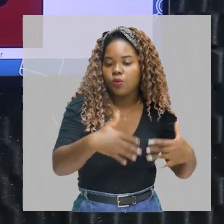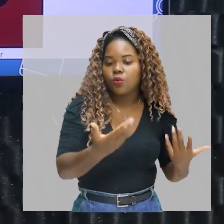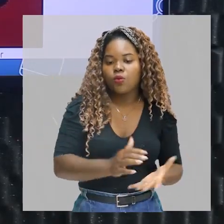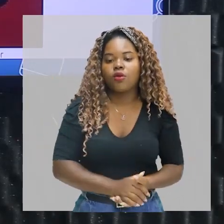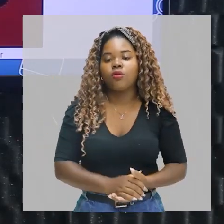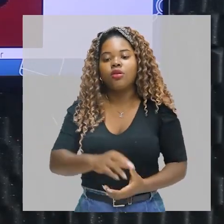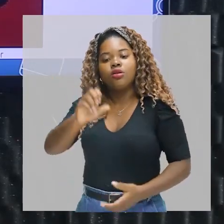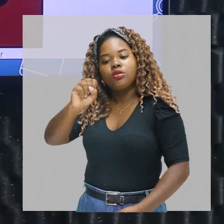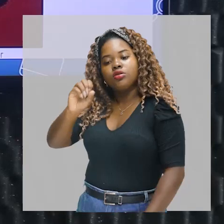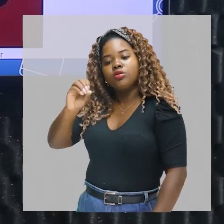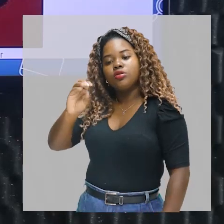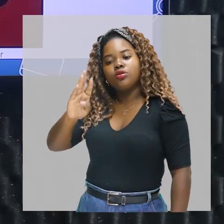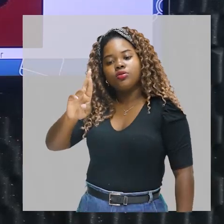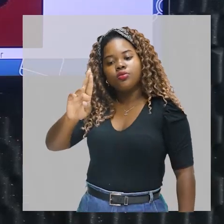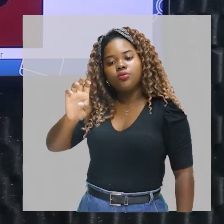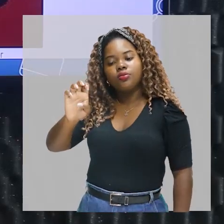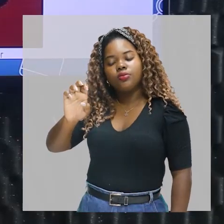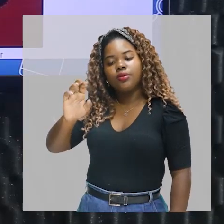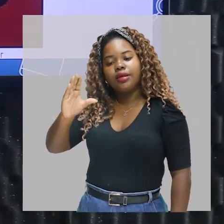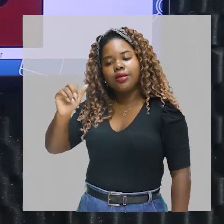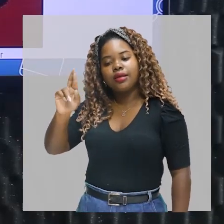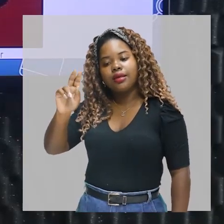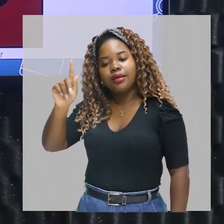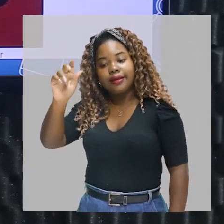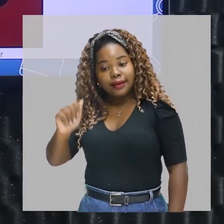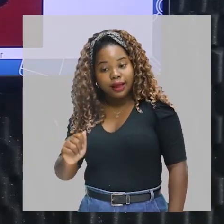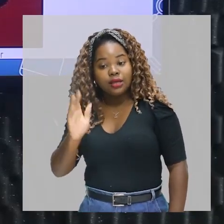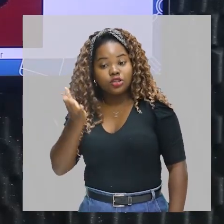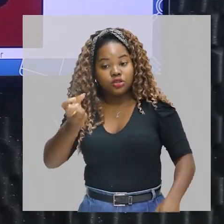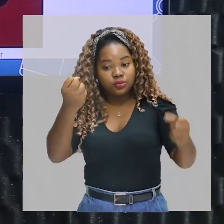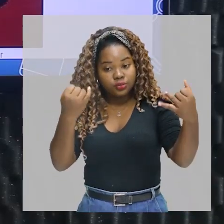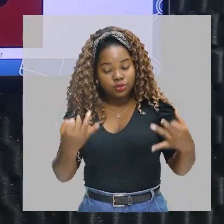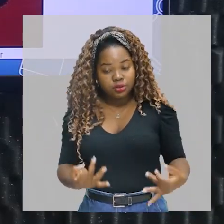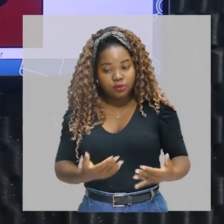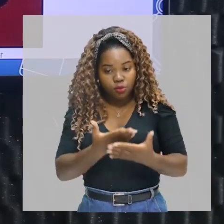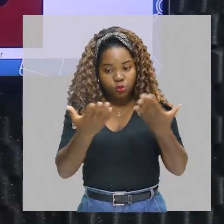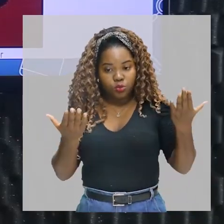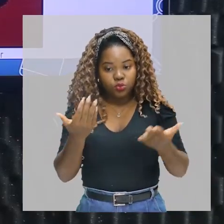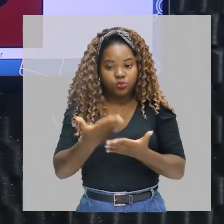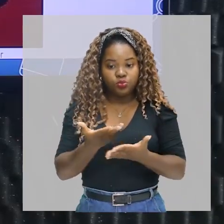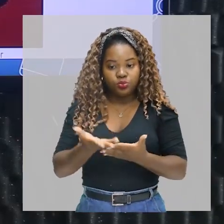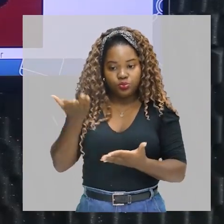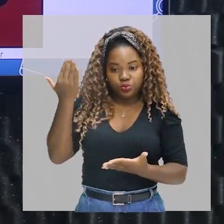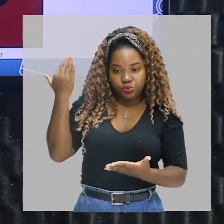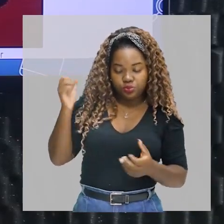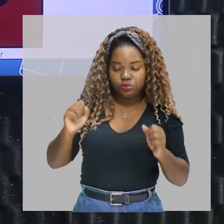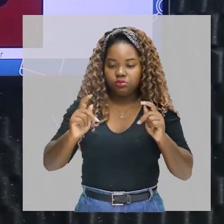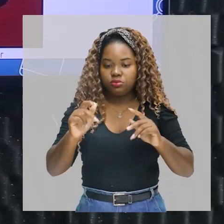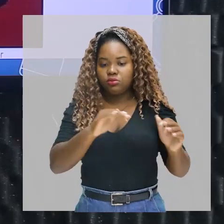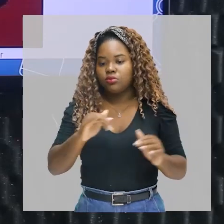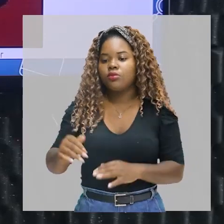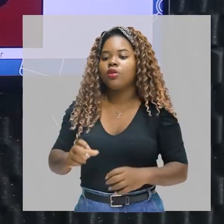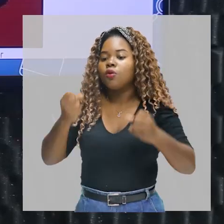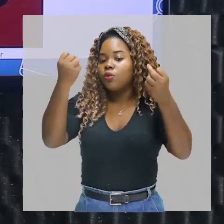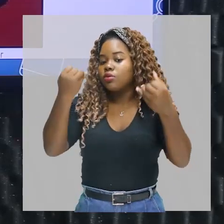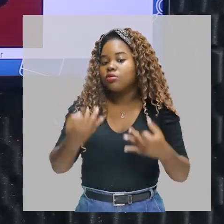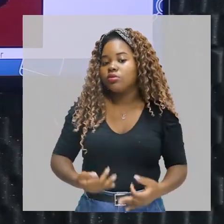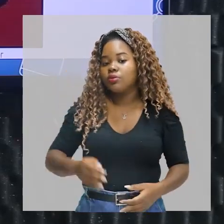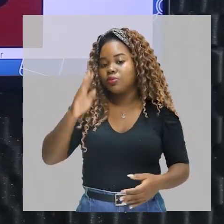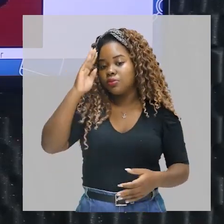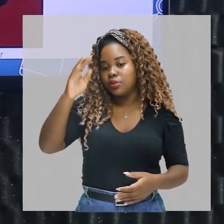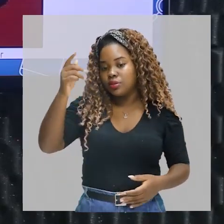da sobrecarga. Já trouxe isso para vocês numa aula anterior. Então, quando eu falo do princípio da